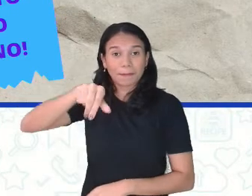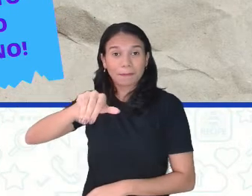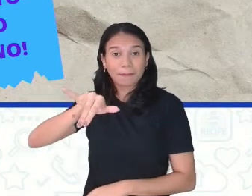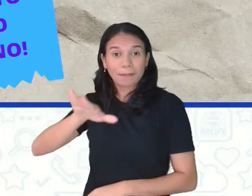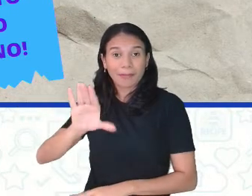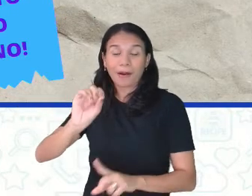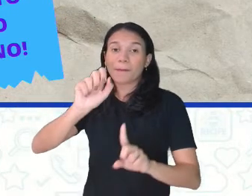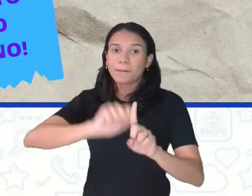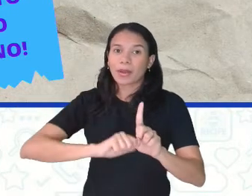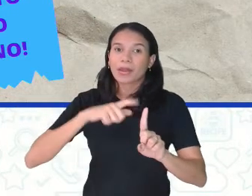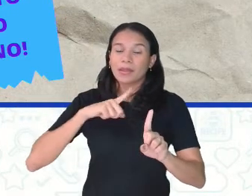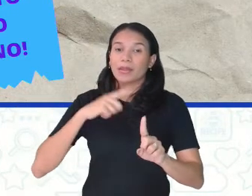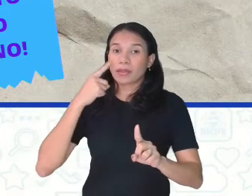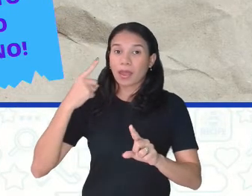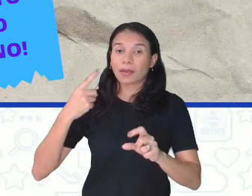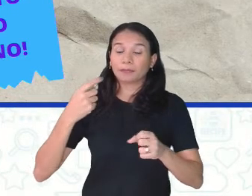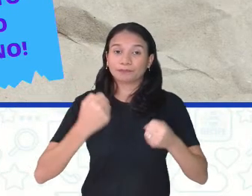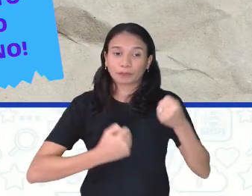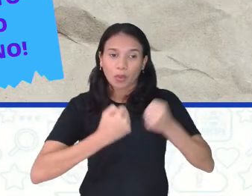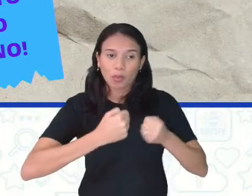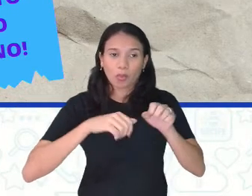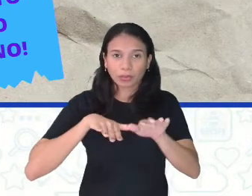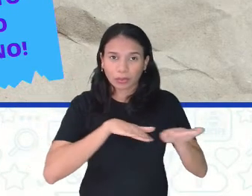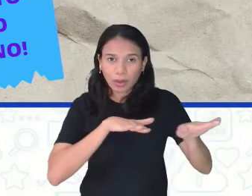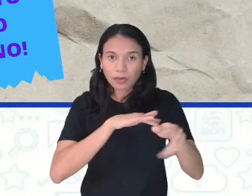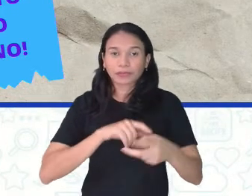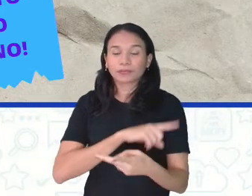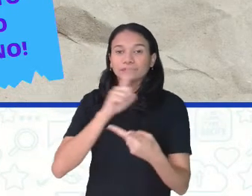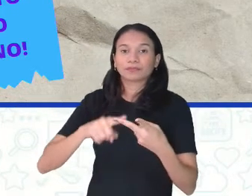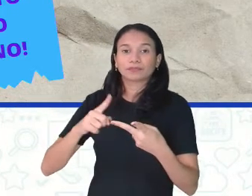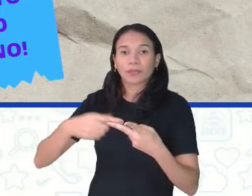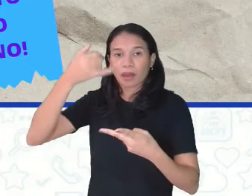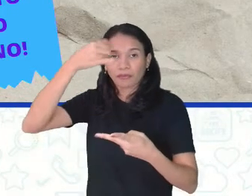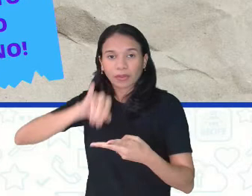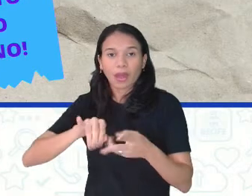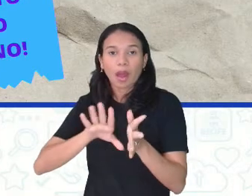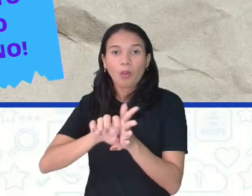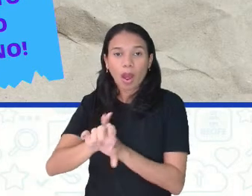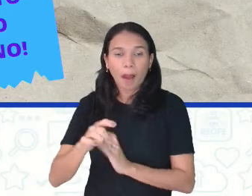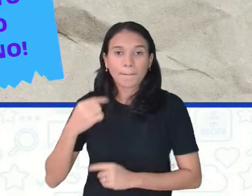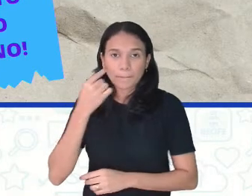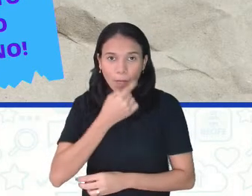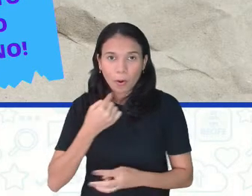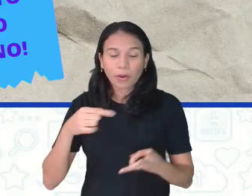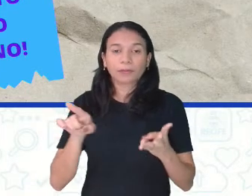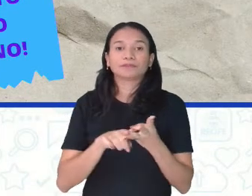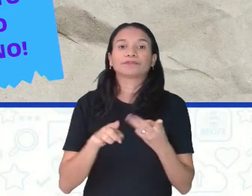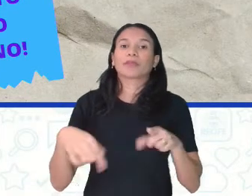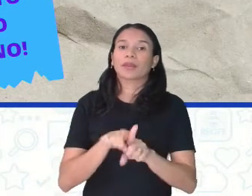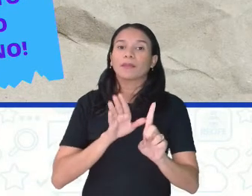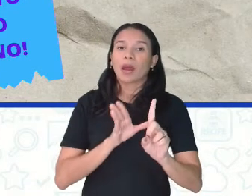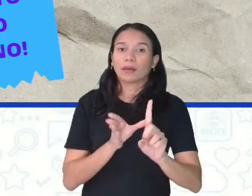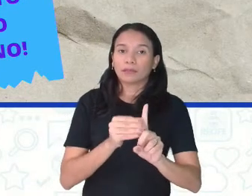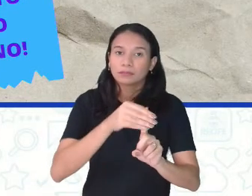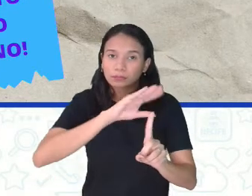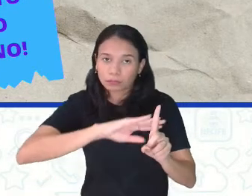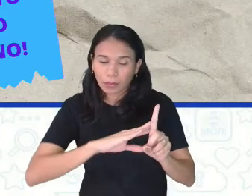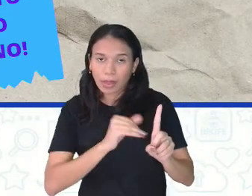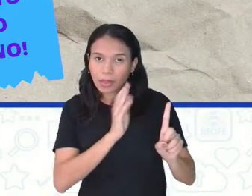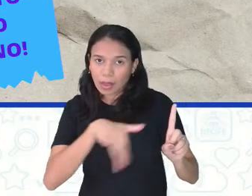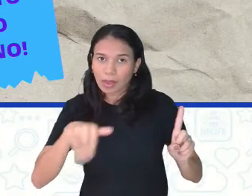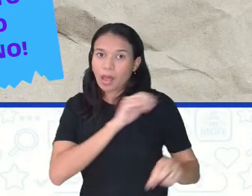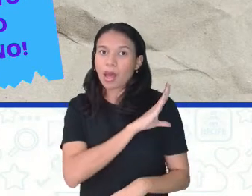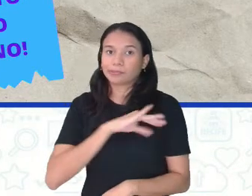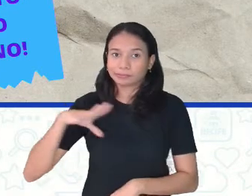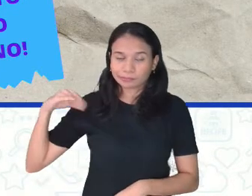a questão aí do trânsito, temos também o combate ao câncer bucal, a questão do abuso e exploração sexual contra